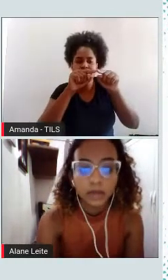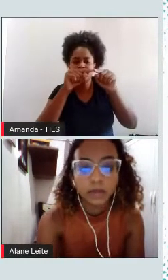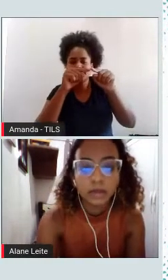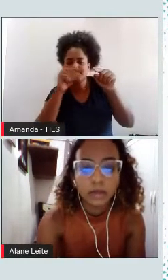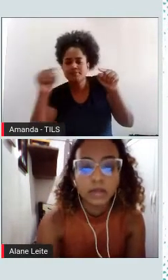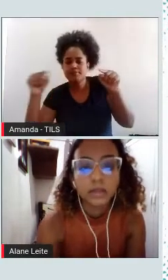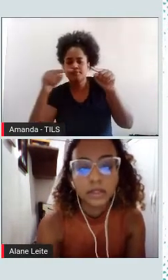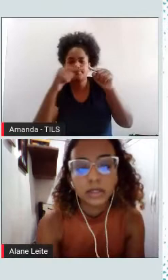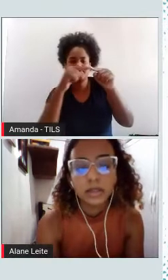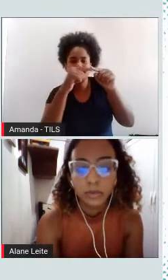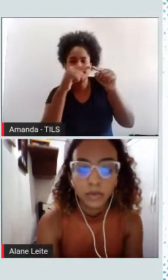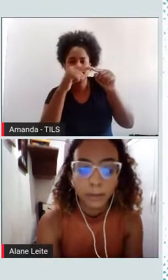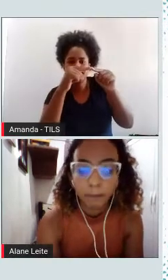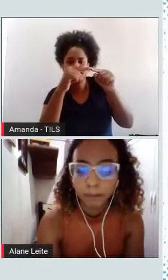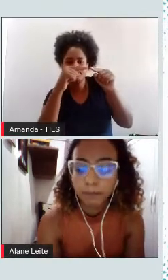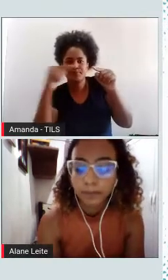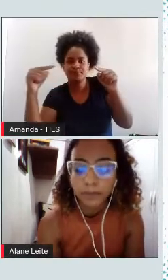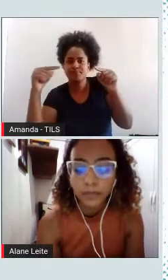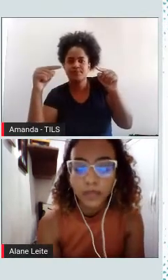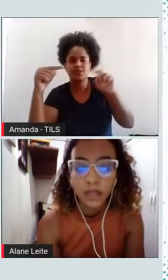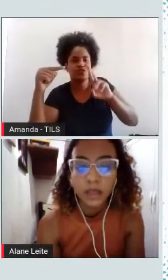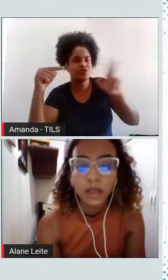mostrado aqui, ó, na substância pura.